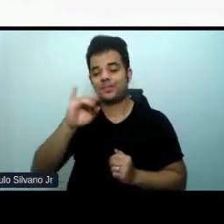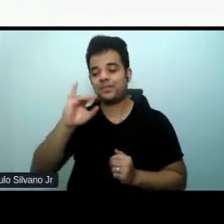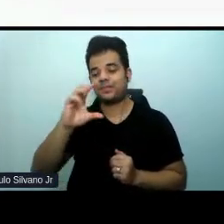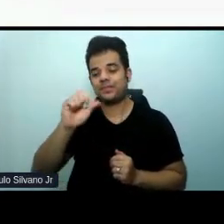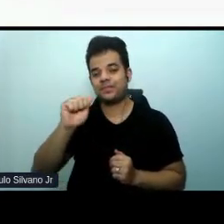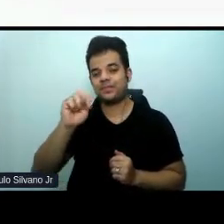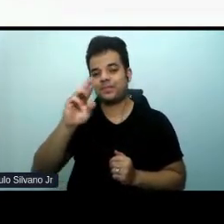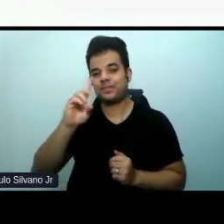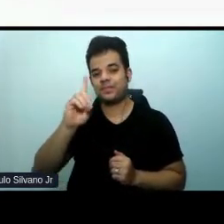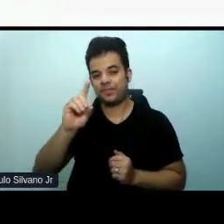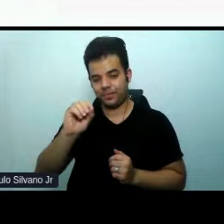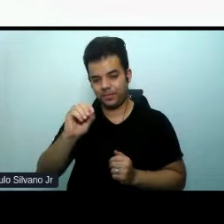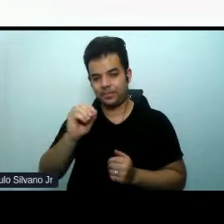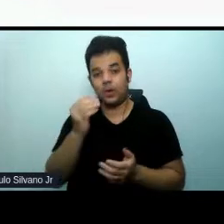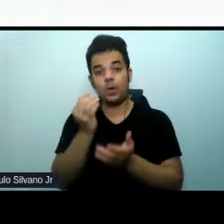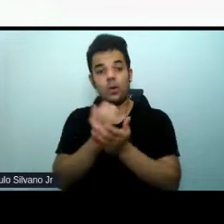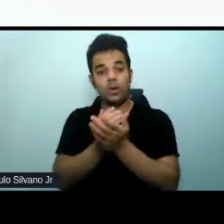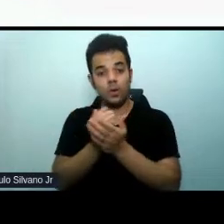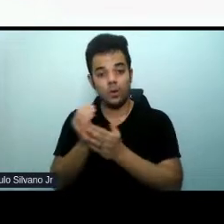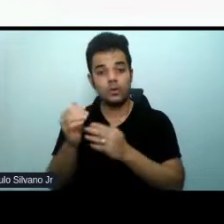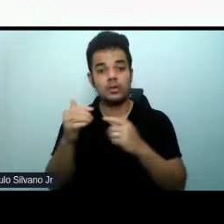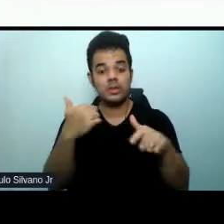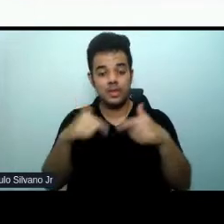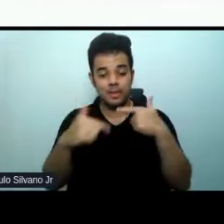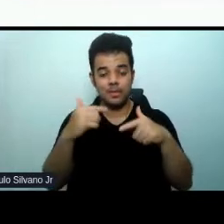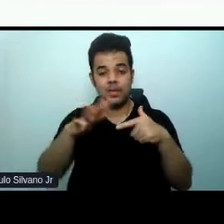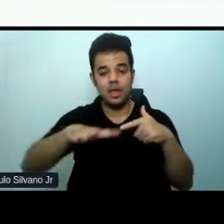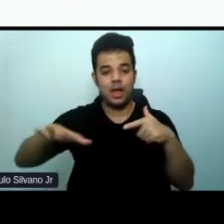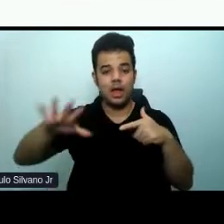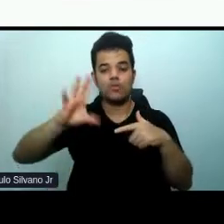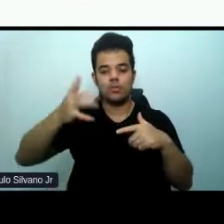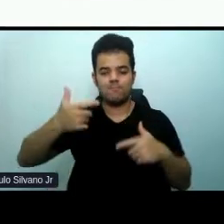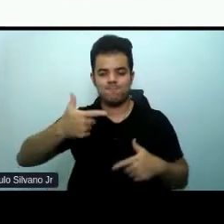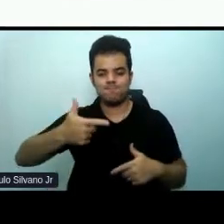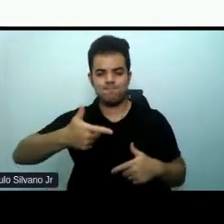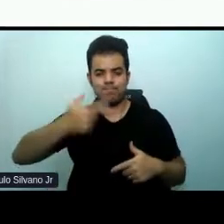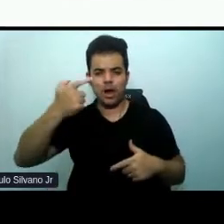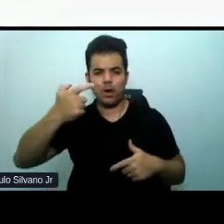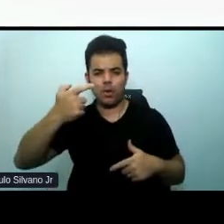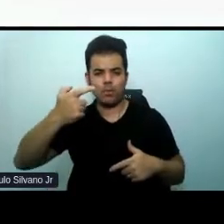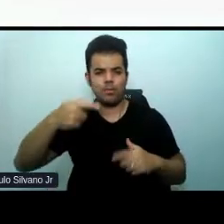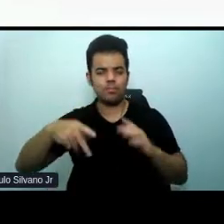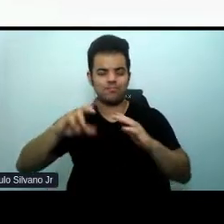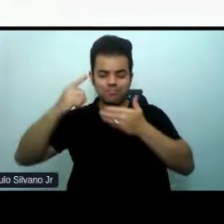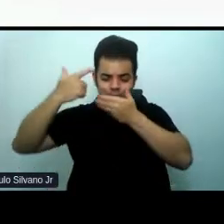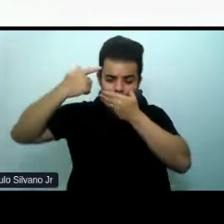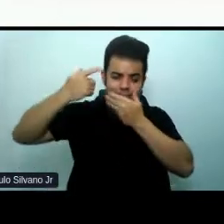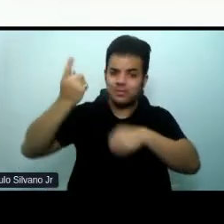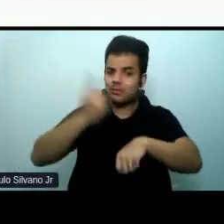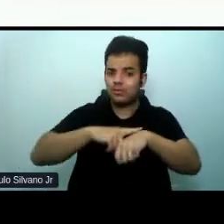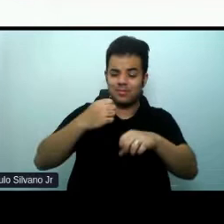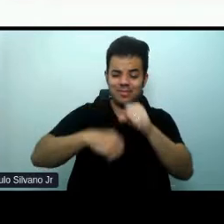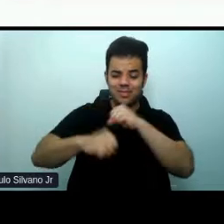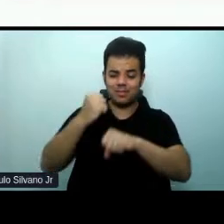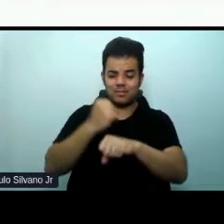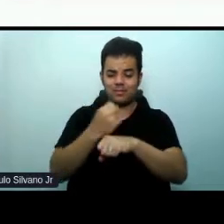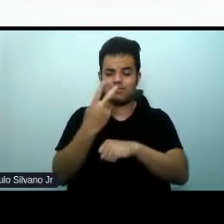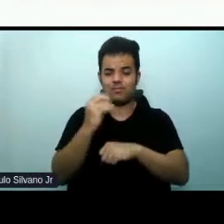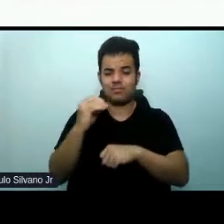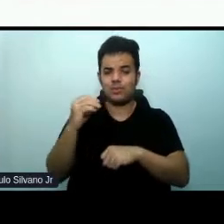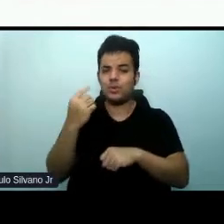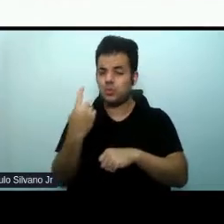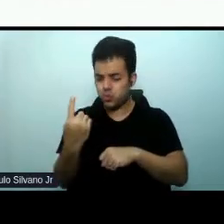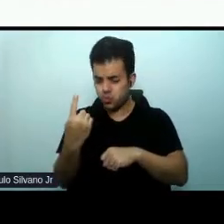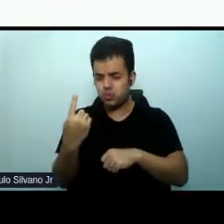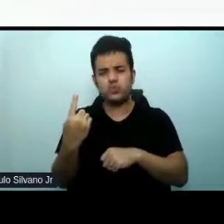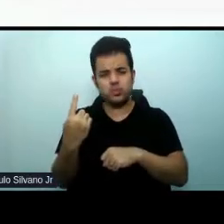na verdade, eu comecei a trabalhar nessa área, né? Eu levei um tiro num sequestro relâmpago em 2001 e eu